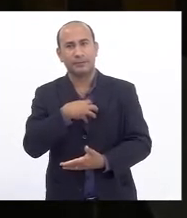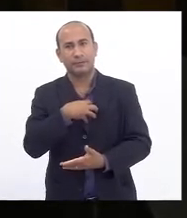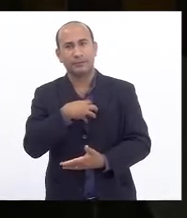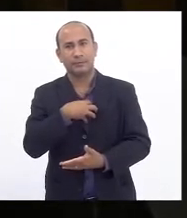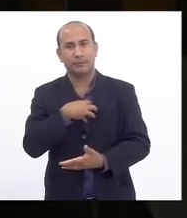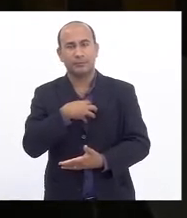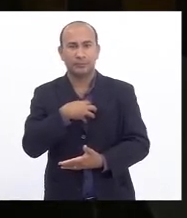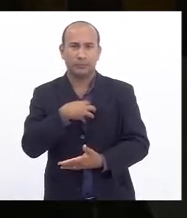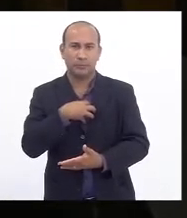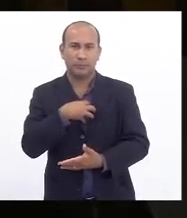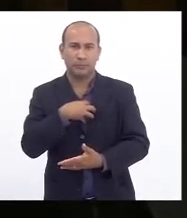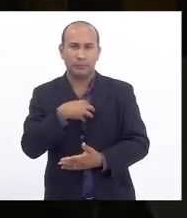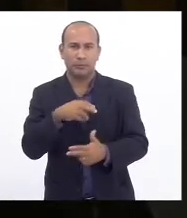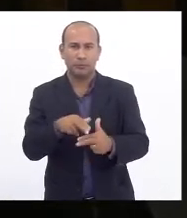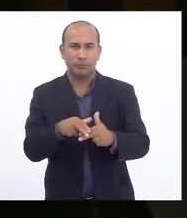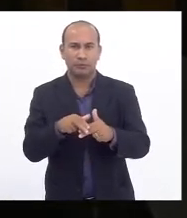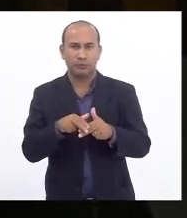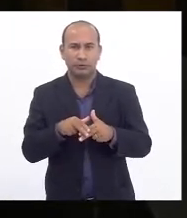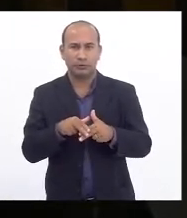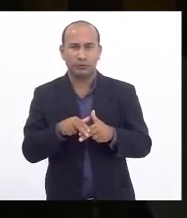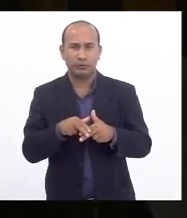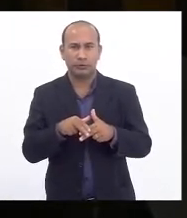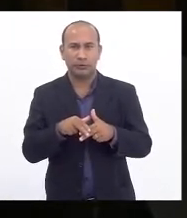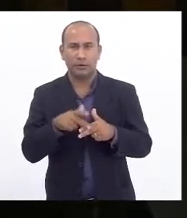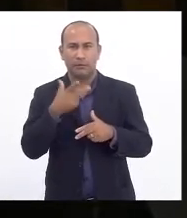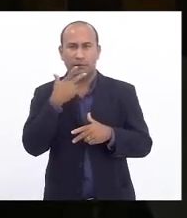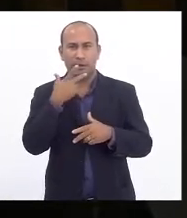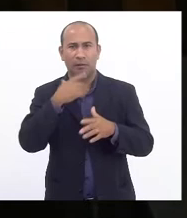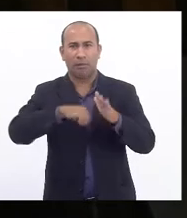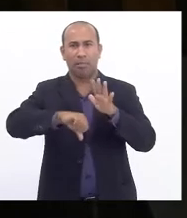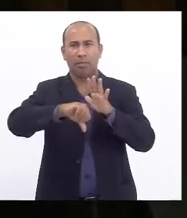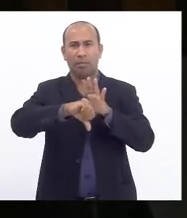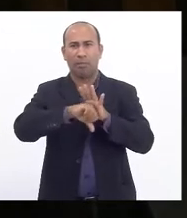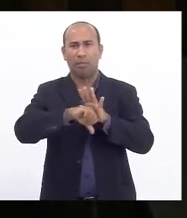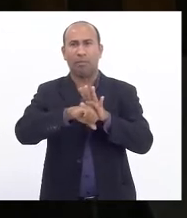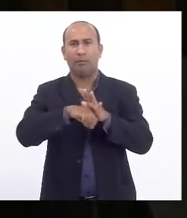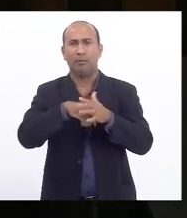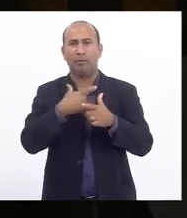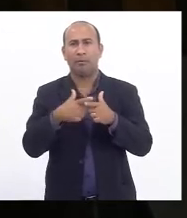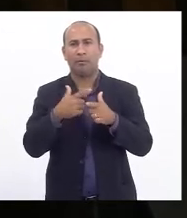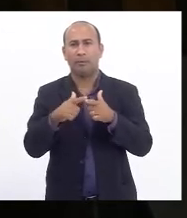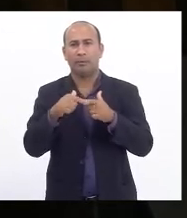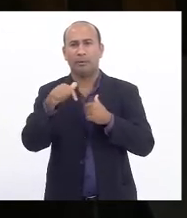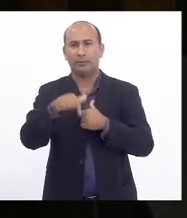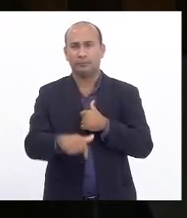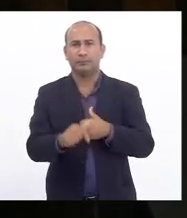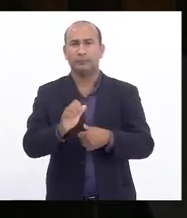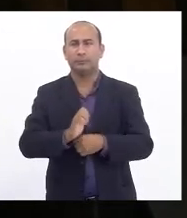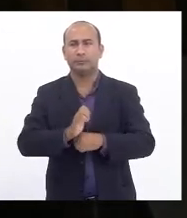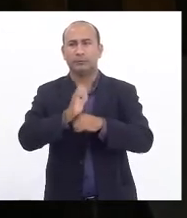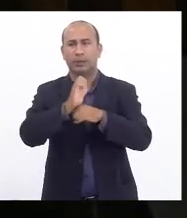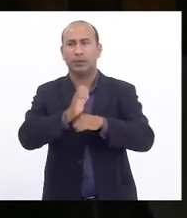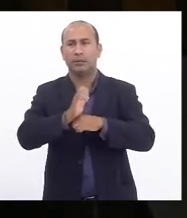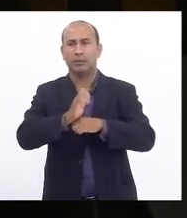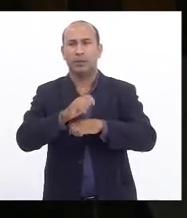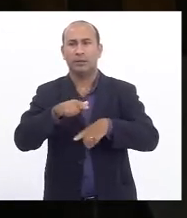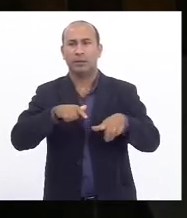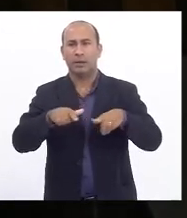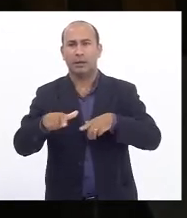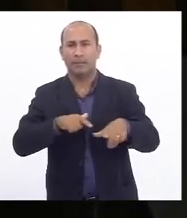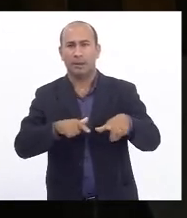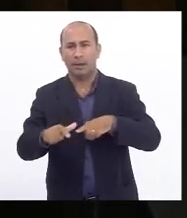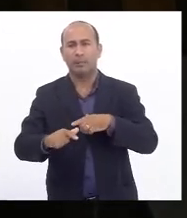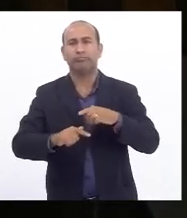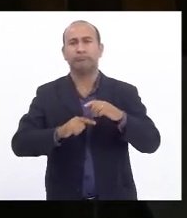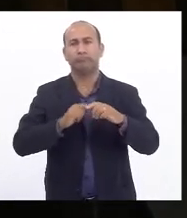em relação à crise econômica do estado estado aliás onde elas trabalham onde